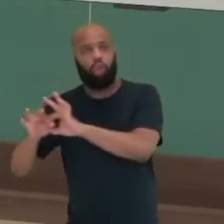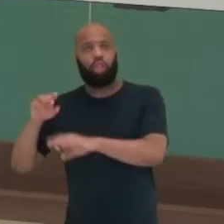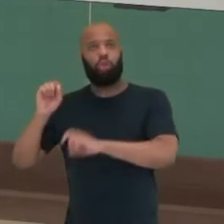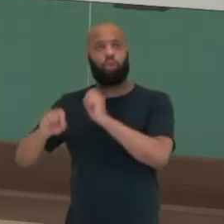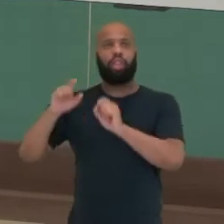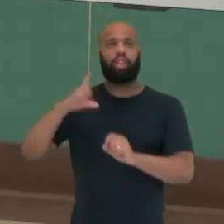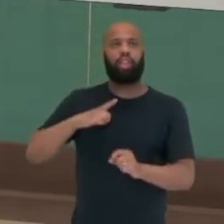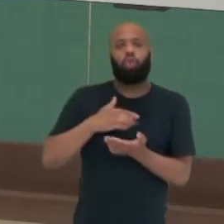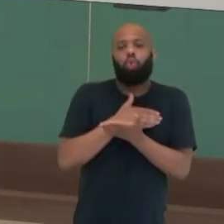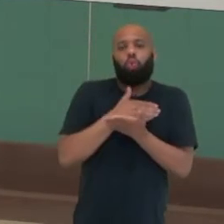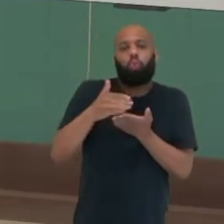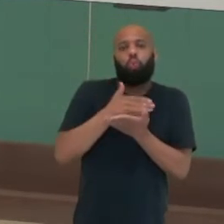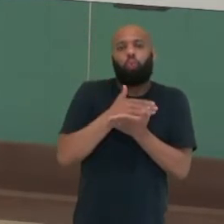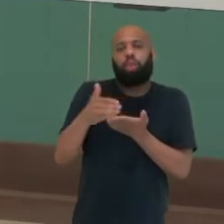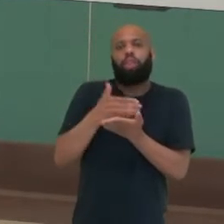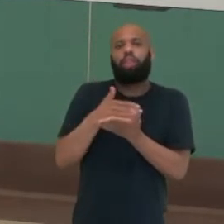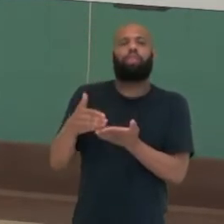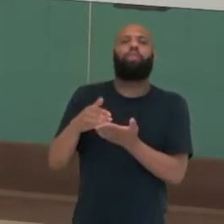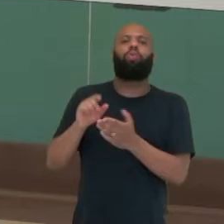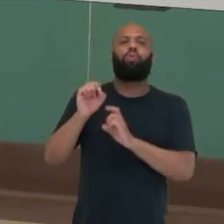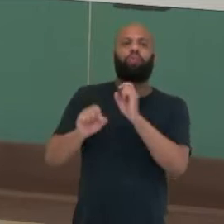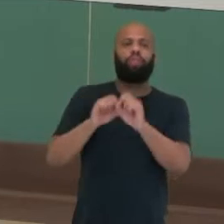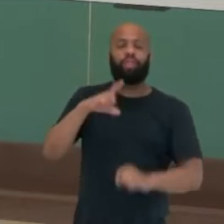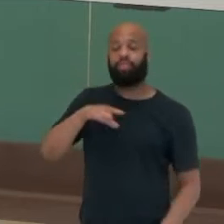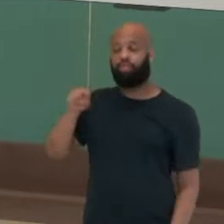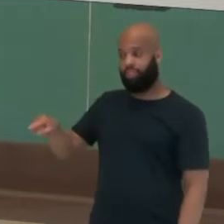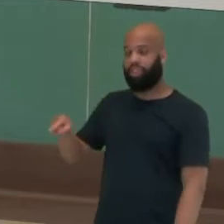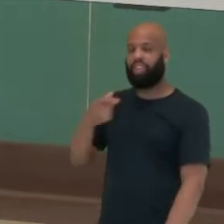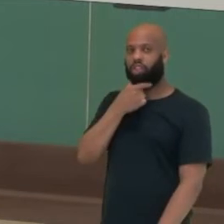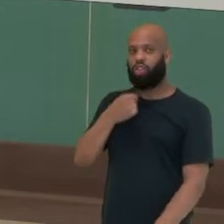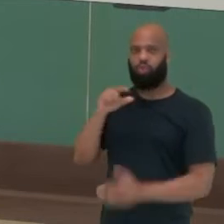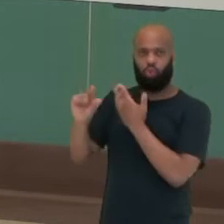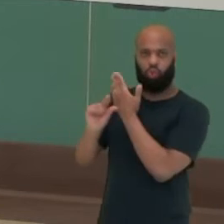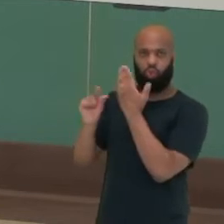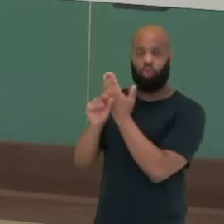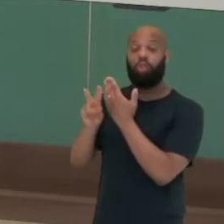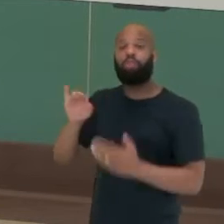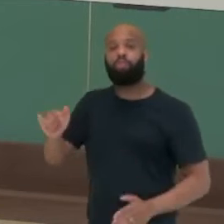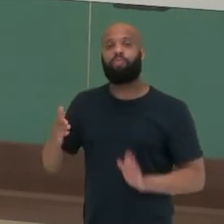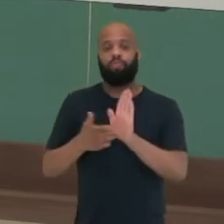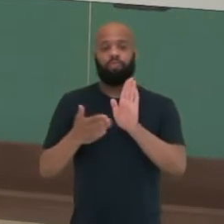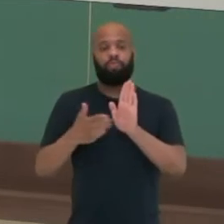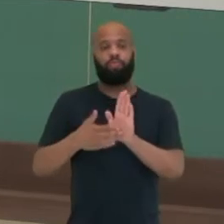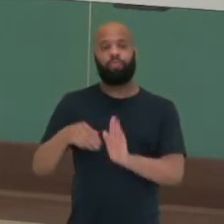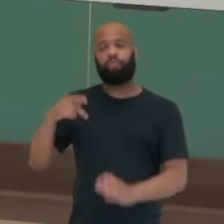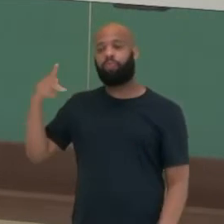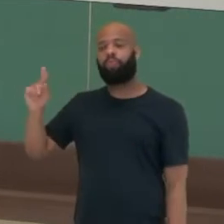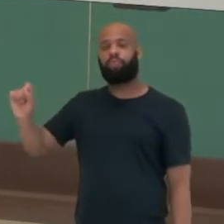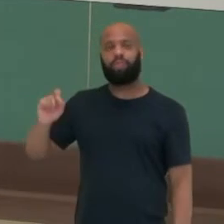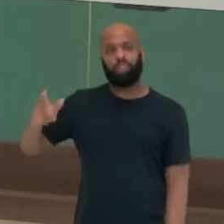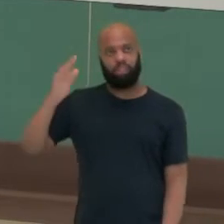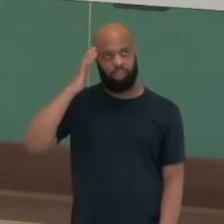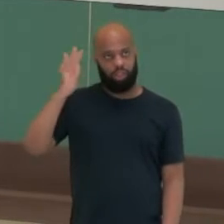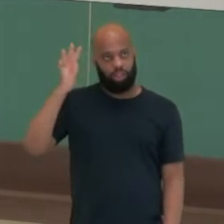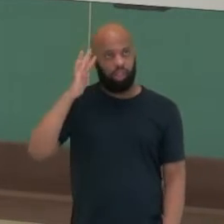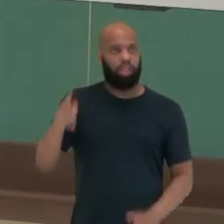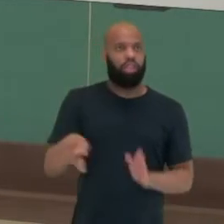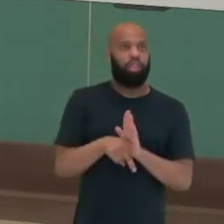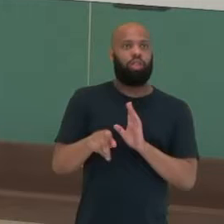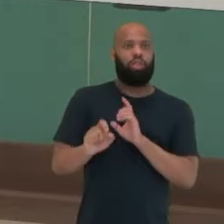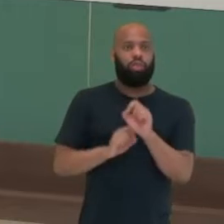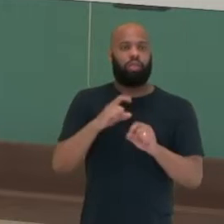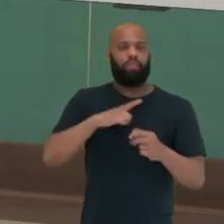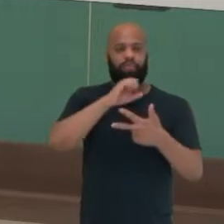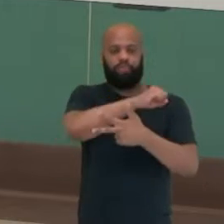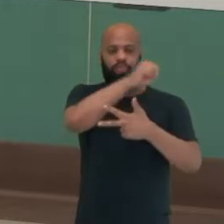de fundo a partir do qual o Montesquieu vai propor a sua grande teoria da